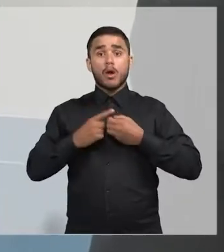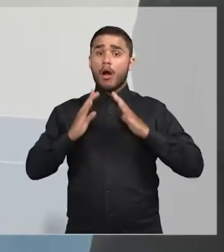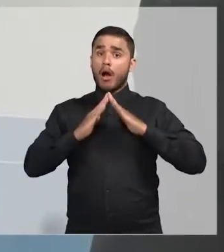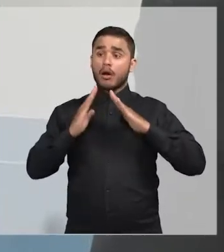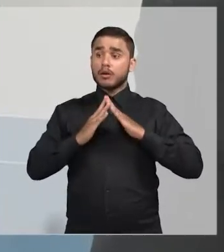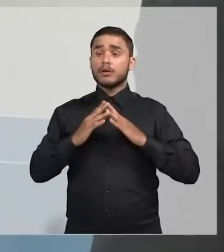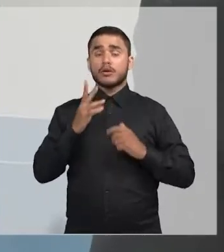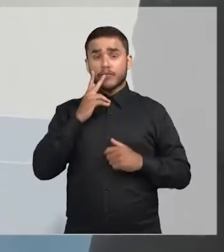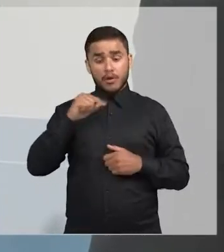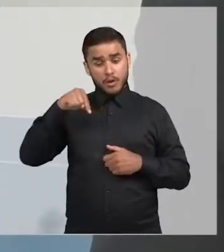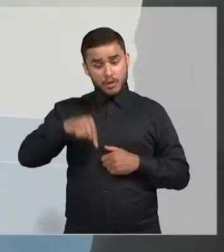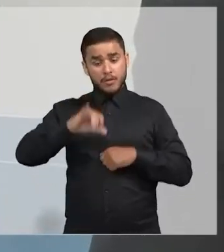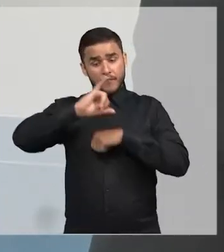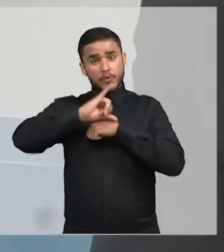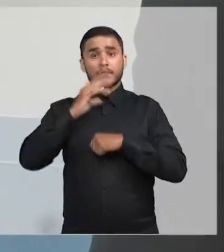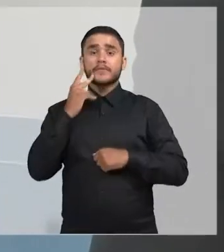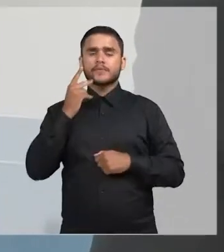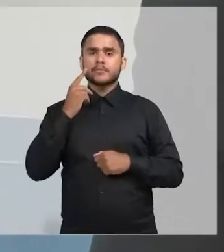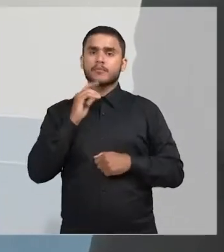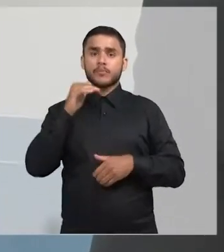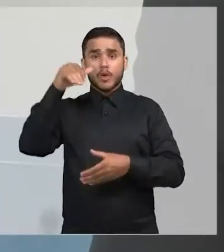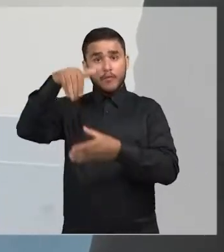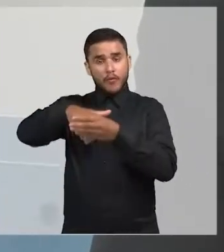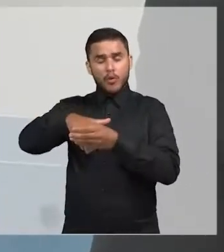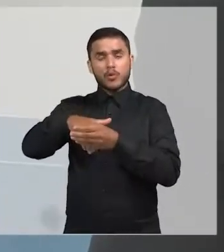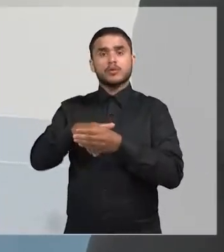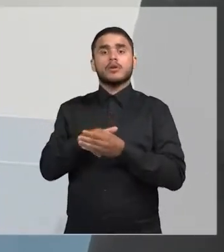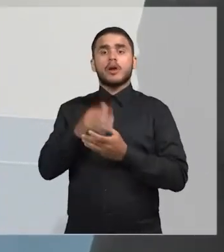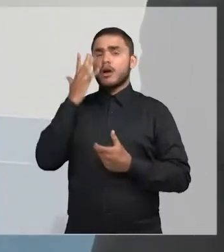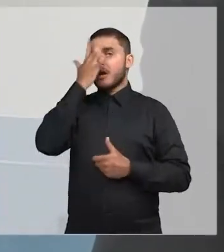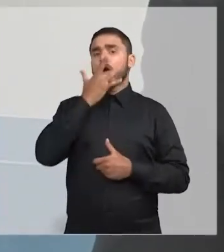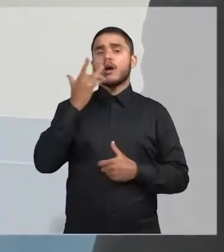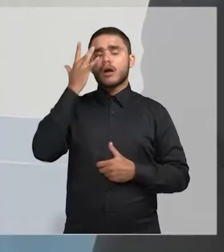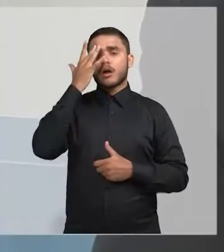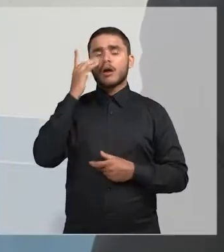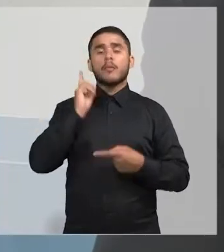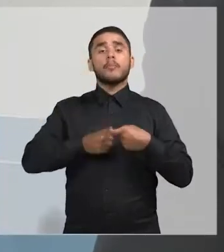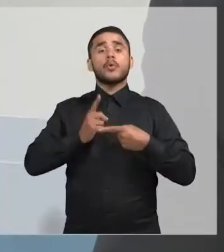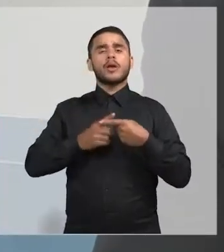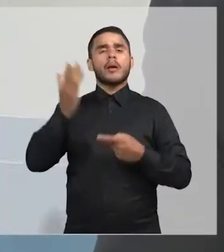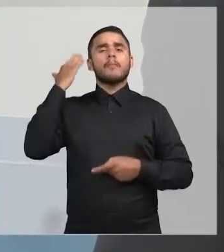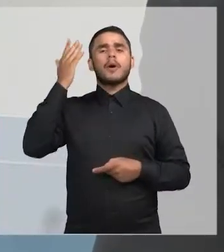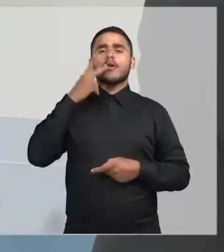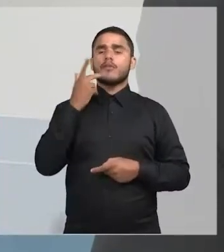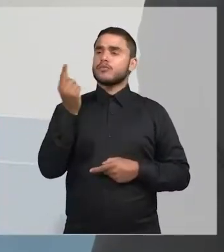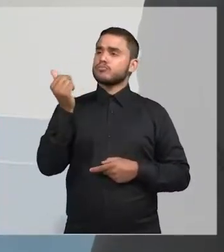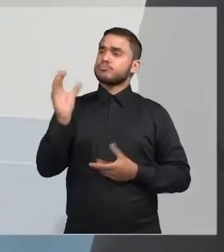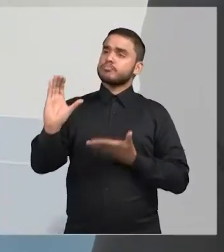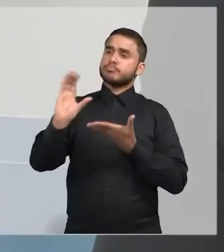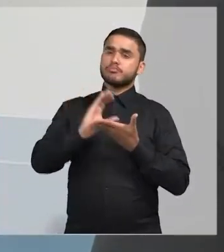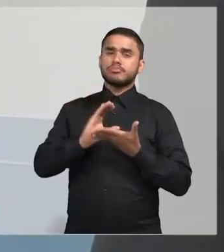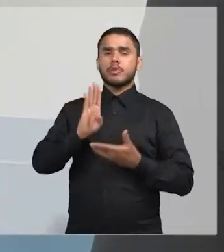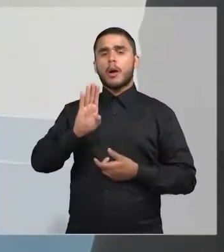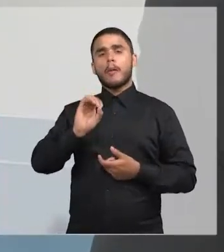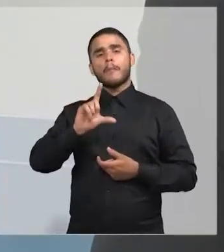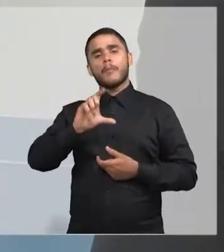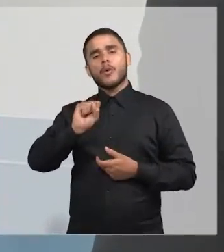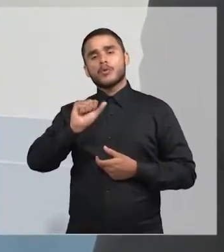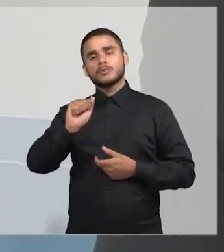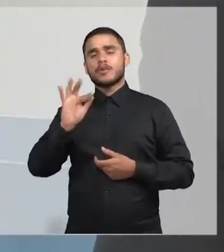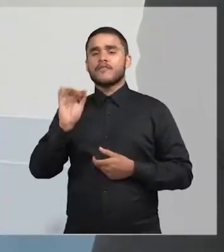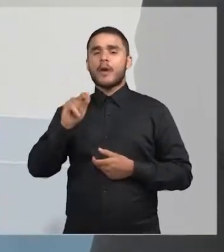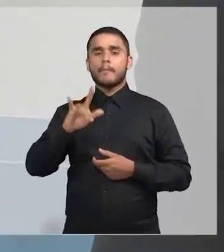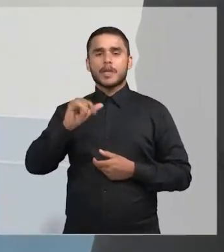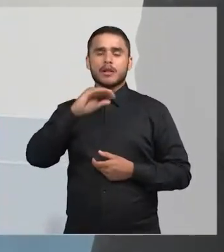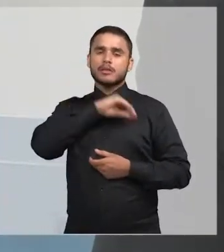na capital, e votam no Haddad, identifica, por causa dos programas de renda mínima, questão social, mas são pessoas, eles